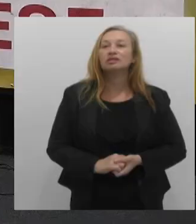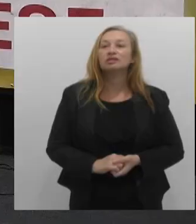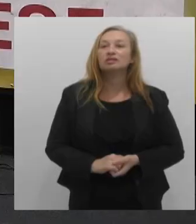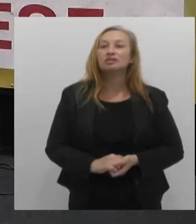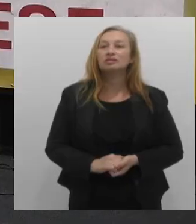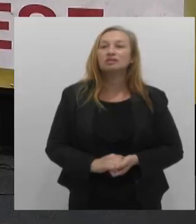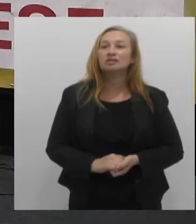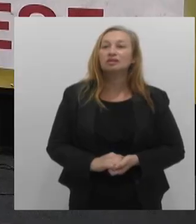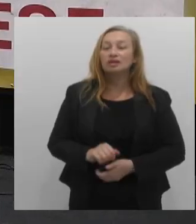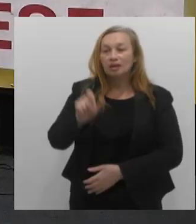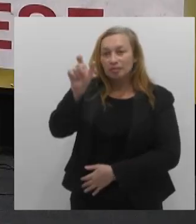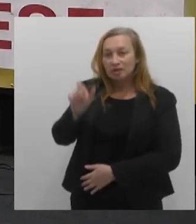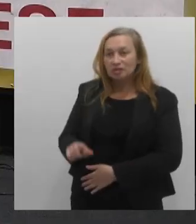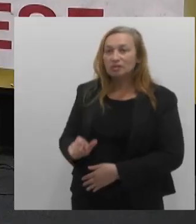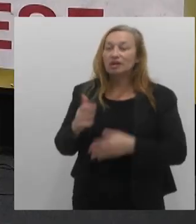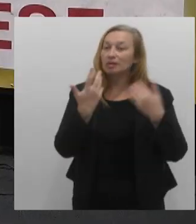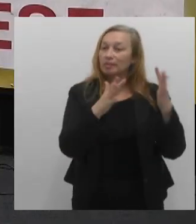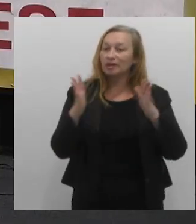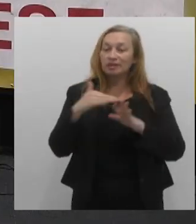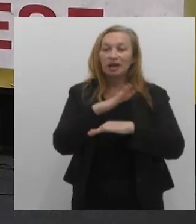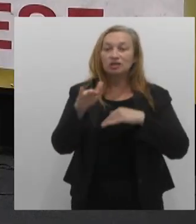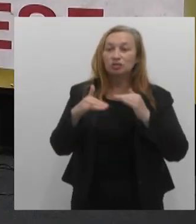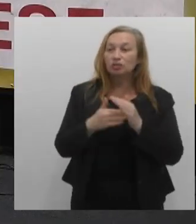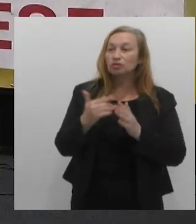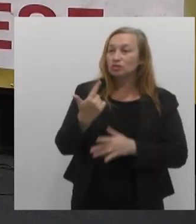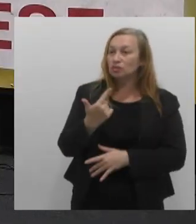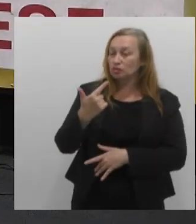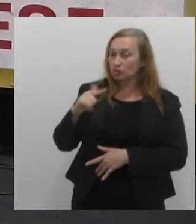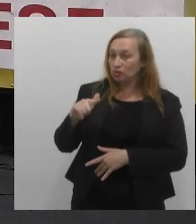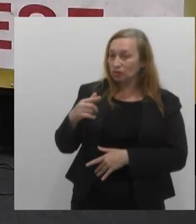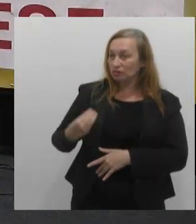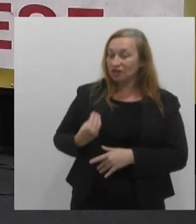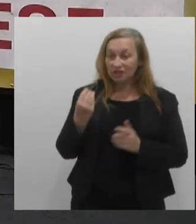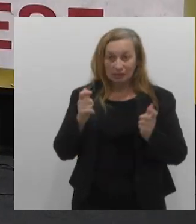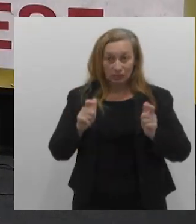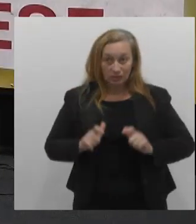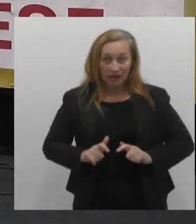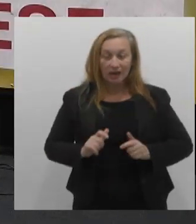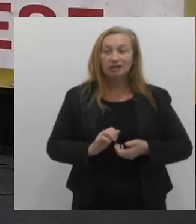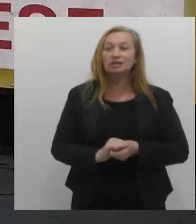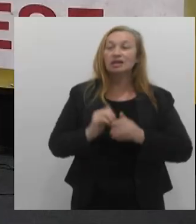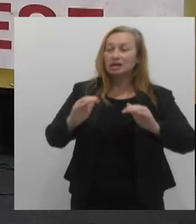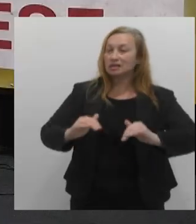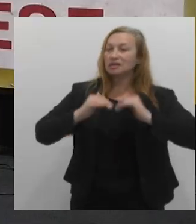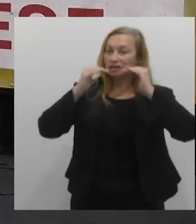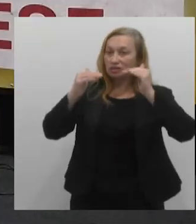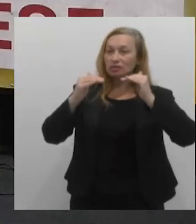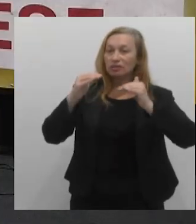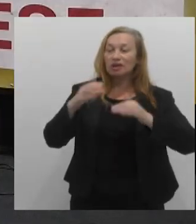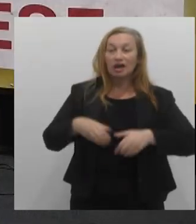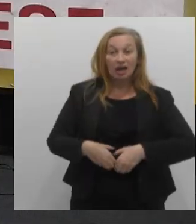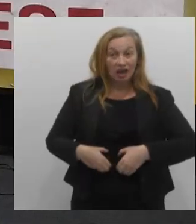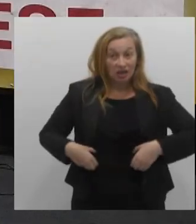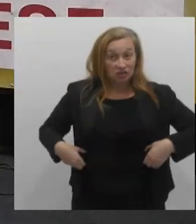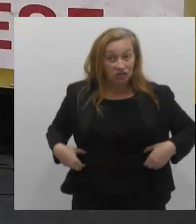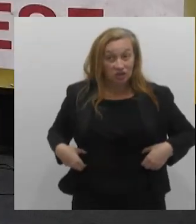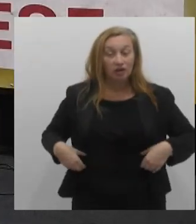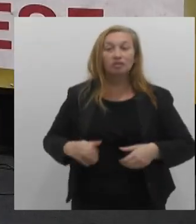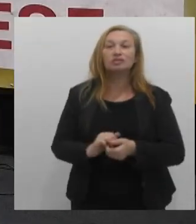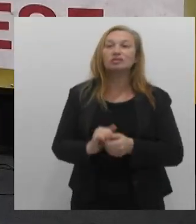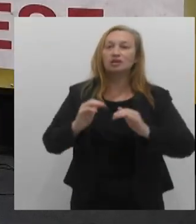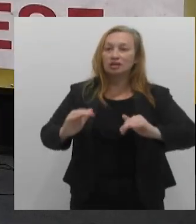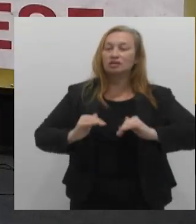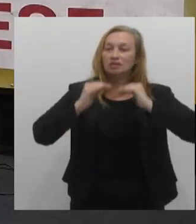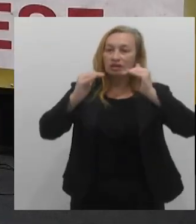em cuja pessoa quero saudar as demais autoridades aqui presentes. Eminentíssimo senhor cardeal, excelentíssimos